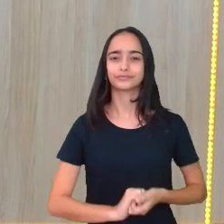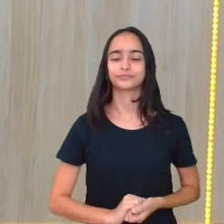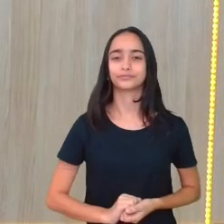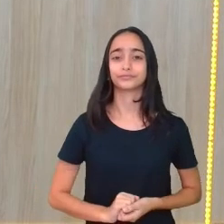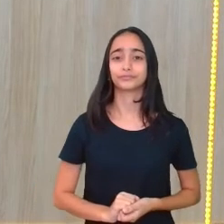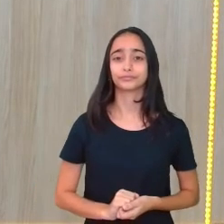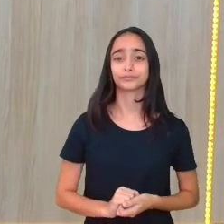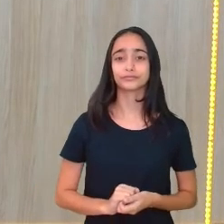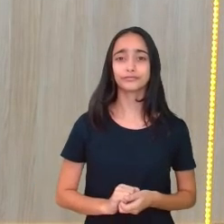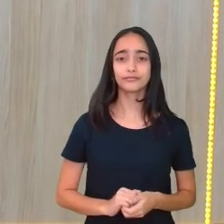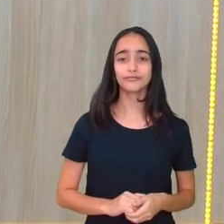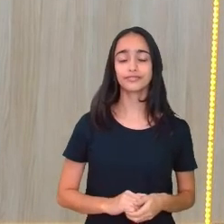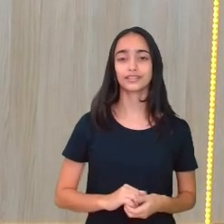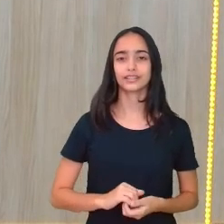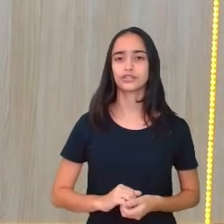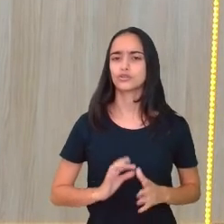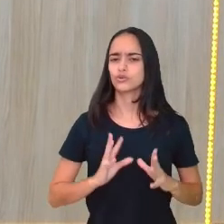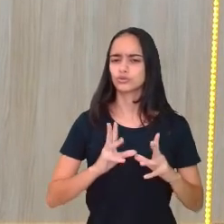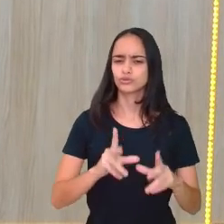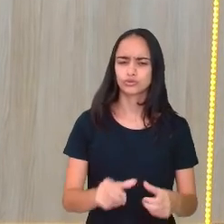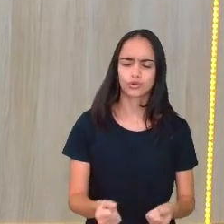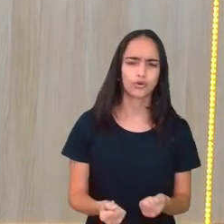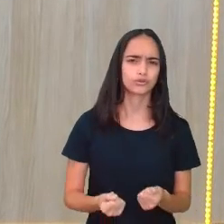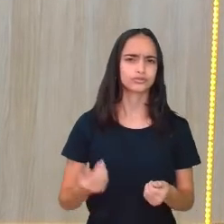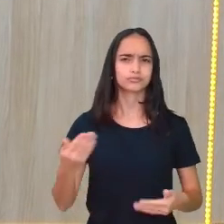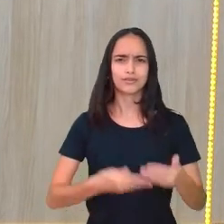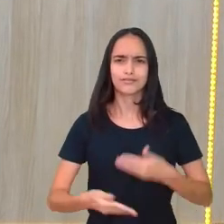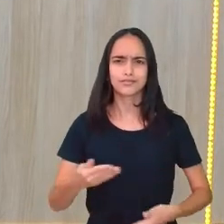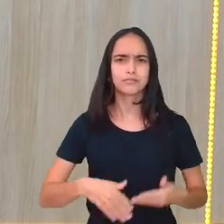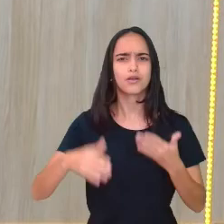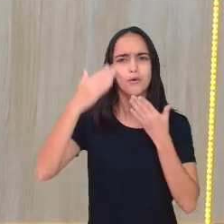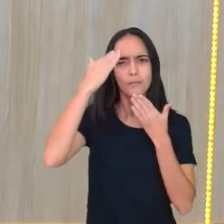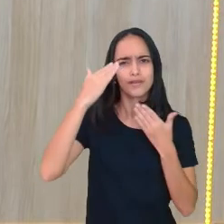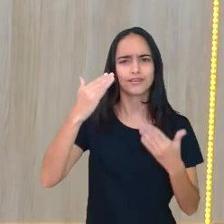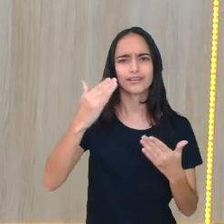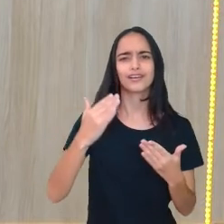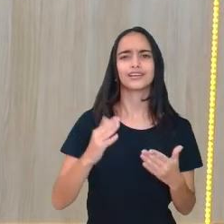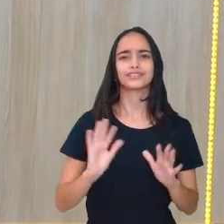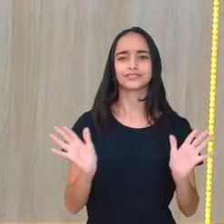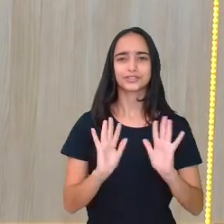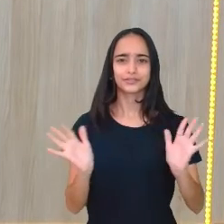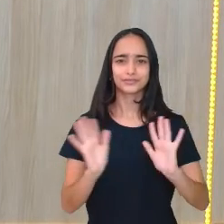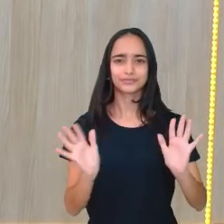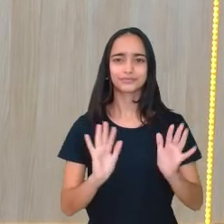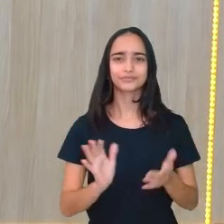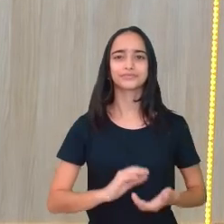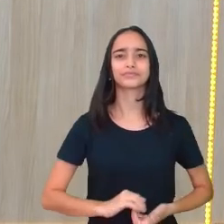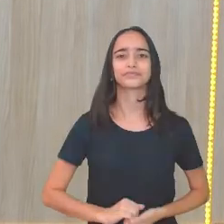Aí, Jonas e Cleitinho que estão ali fazendo tudo acontecer. Você que está em casa, um cheiro e até a próxima.